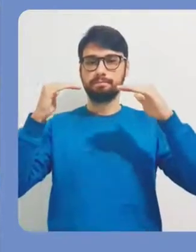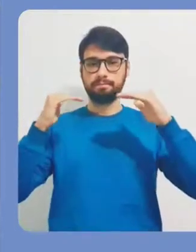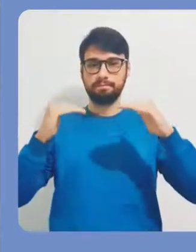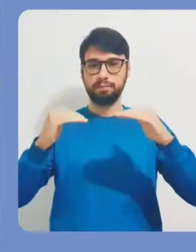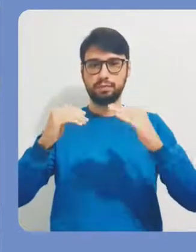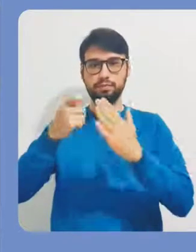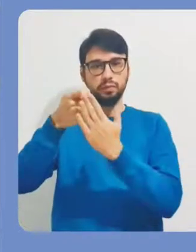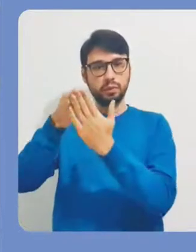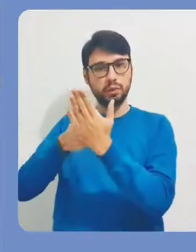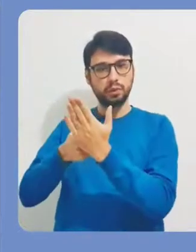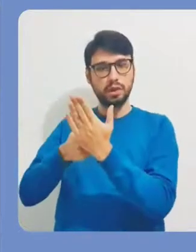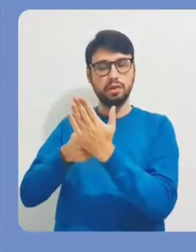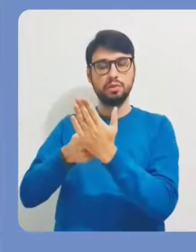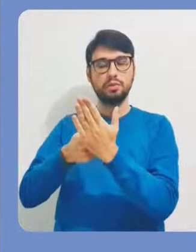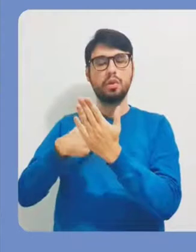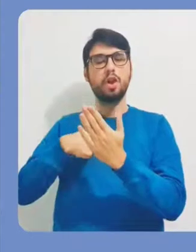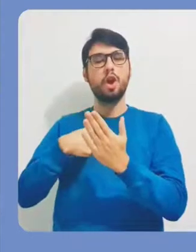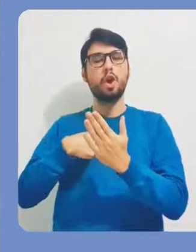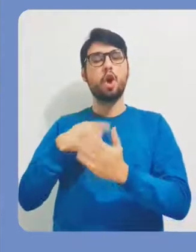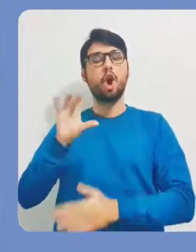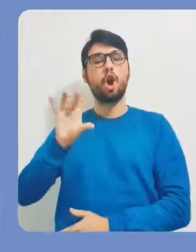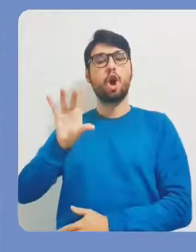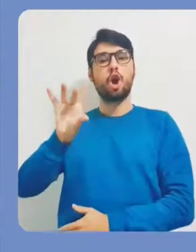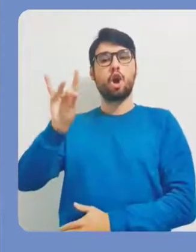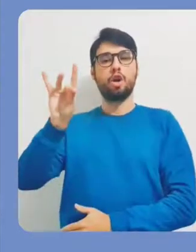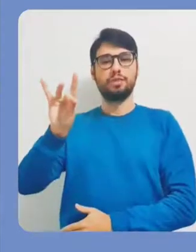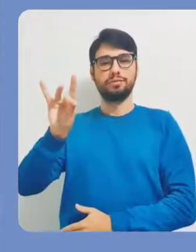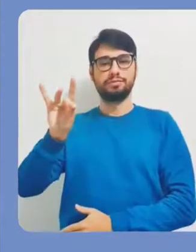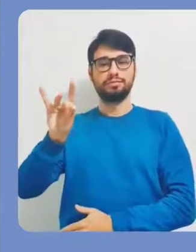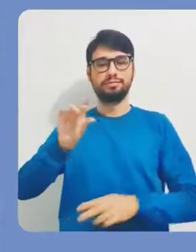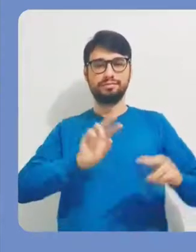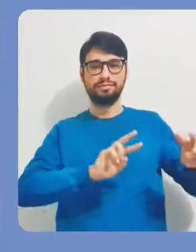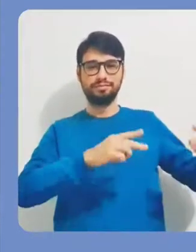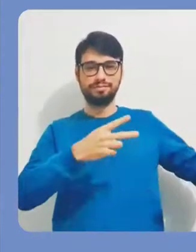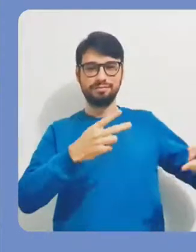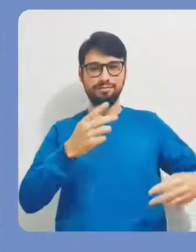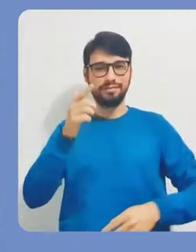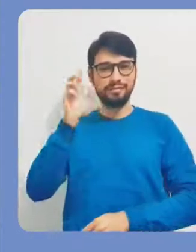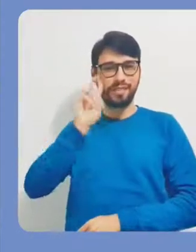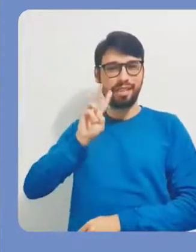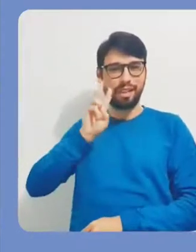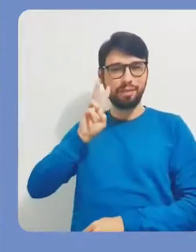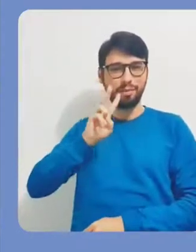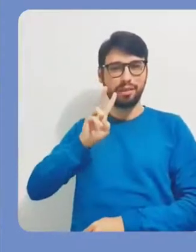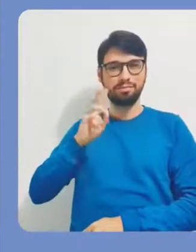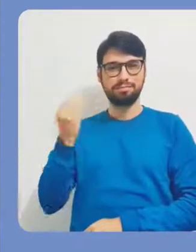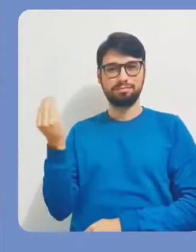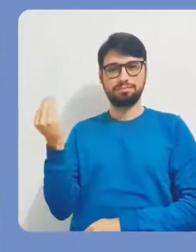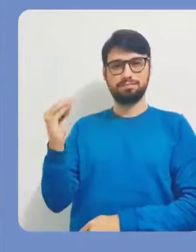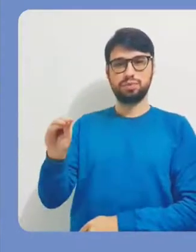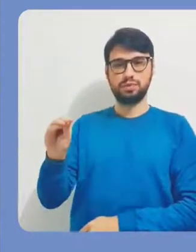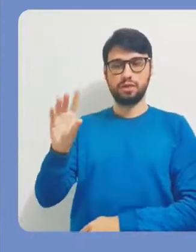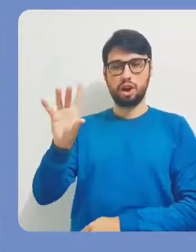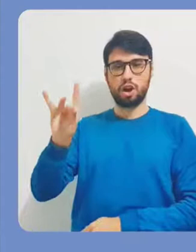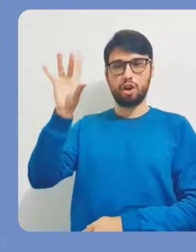Então, aqui no corpo da página, eu vou colar aquela configuração que eu copiei do formulário padrão do sistema